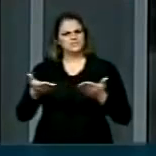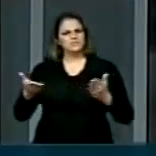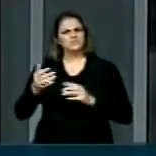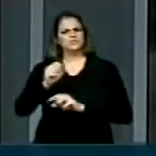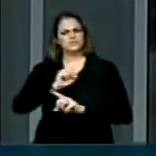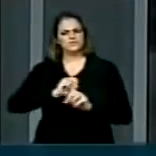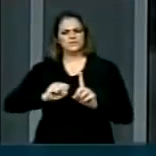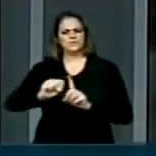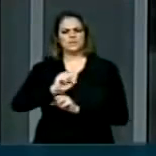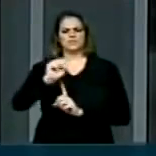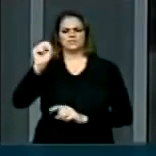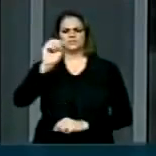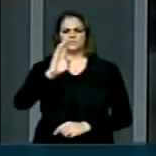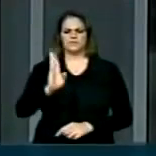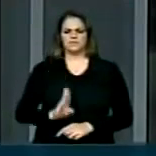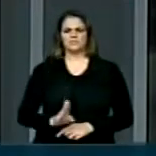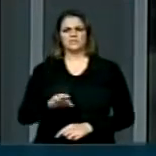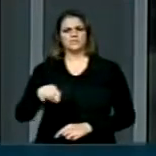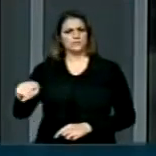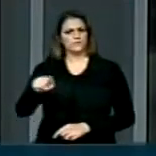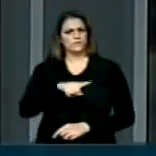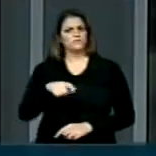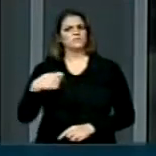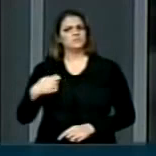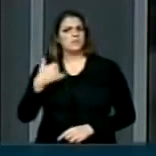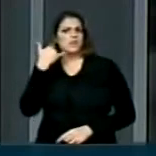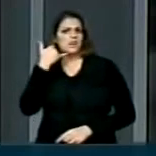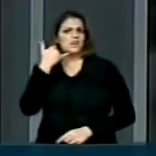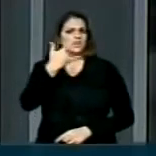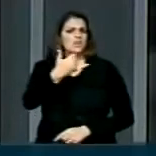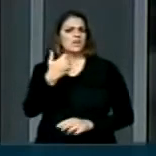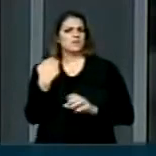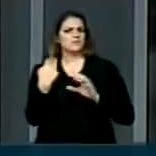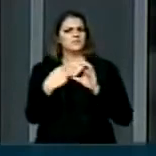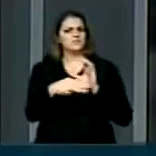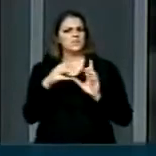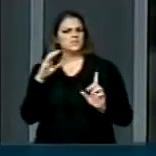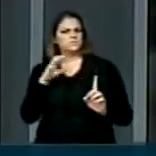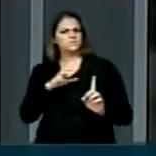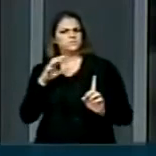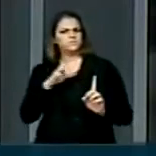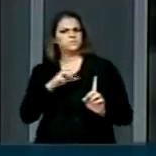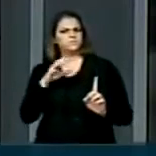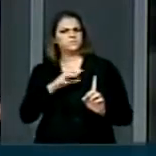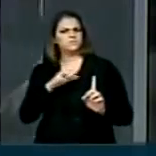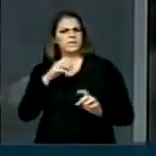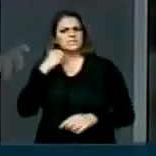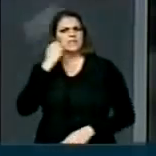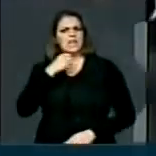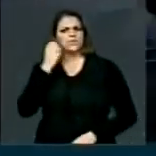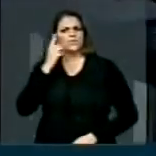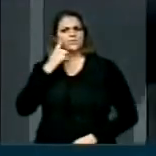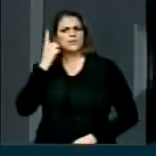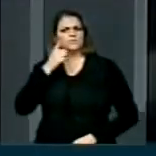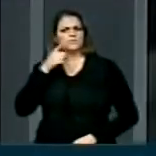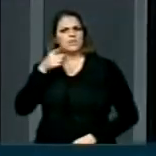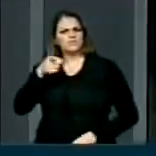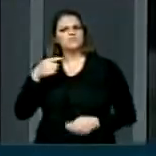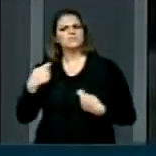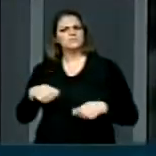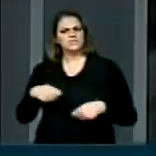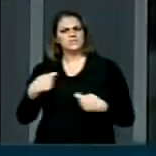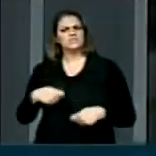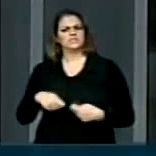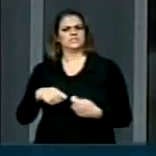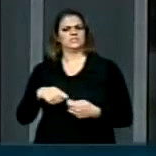brasileira para que pressione os nobres colegas do Senado e da Câmara dos Deputados. Faço um forte apelo